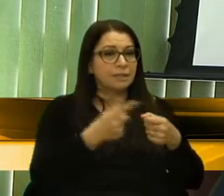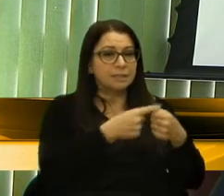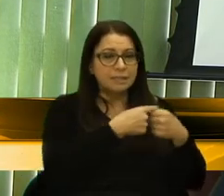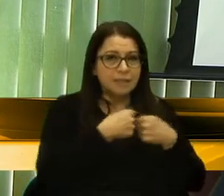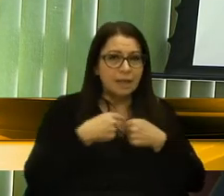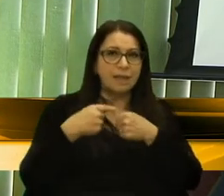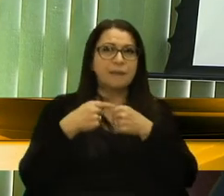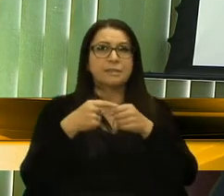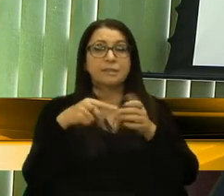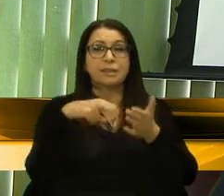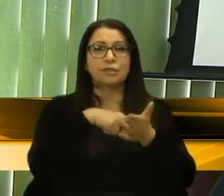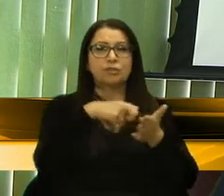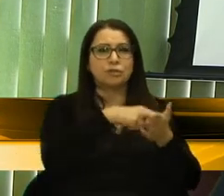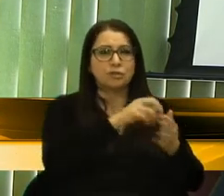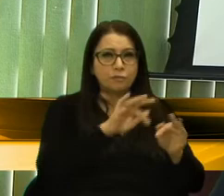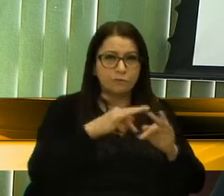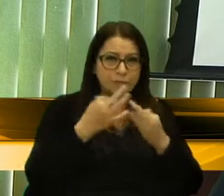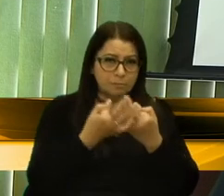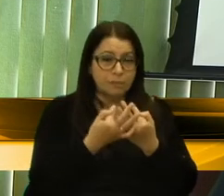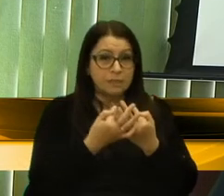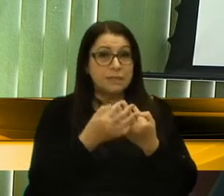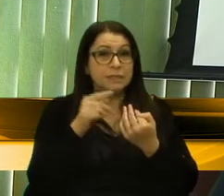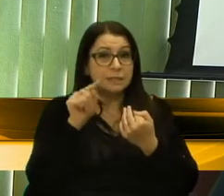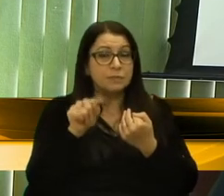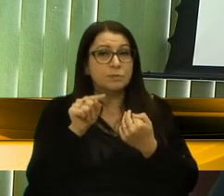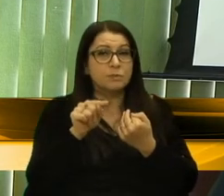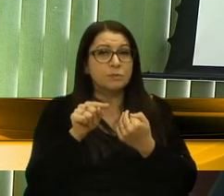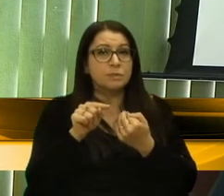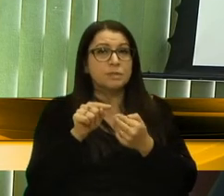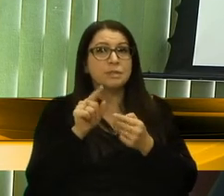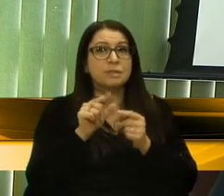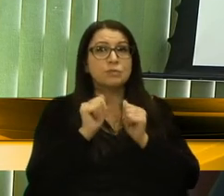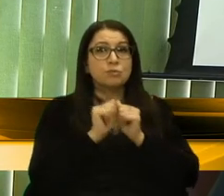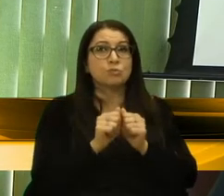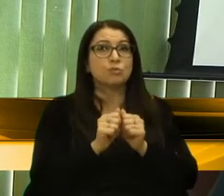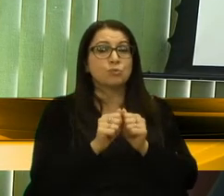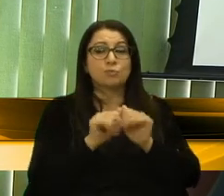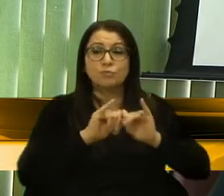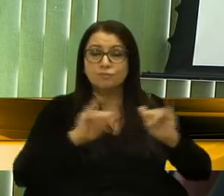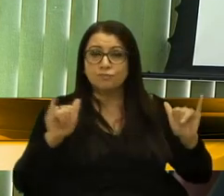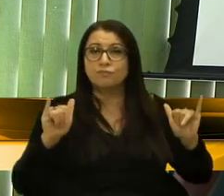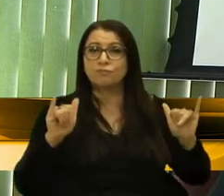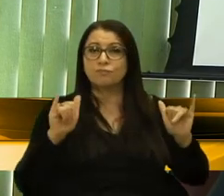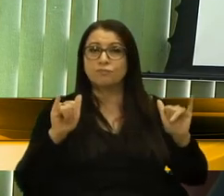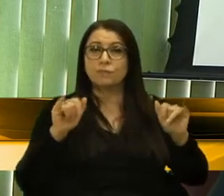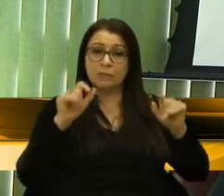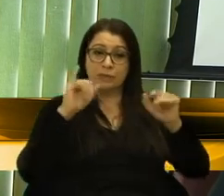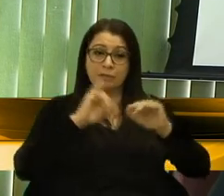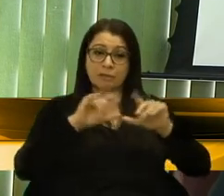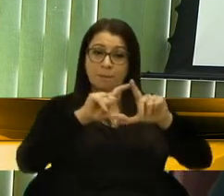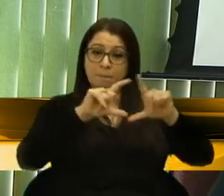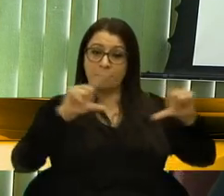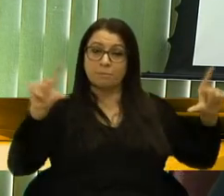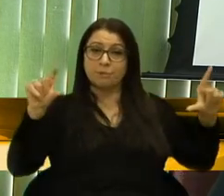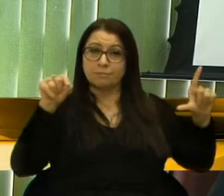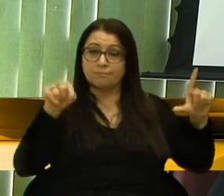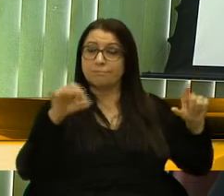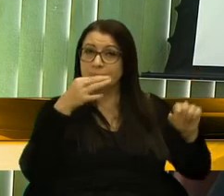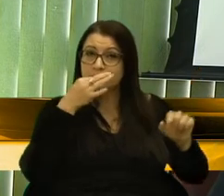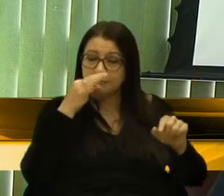castigam milhares de famílias são noticiados constantemente, virando manchete. No caso de